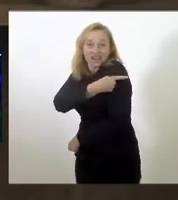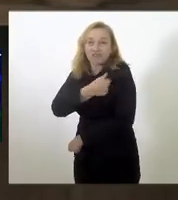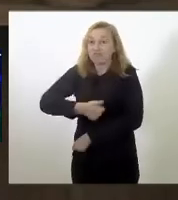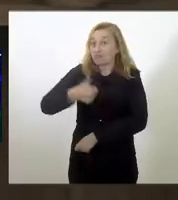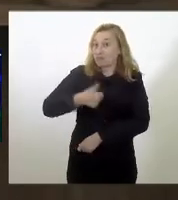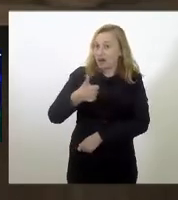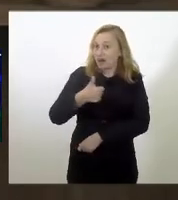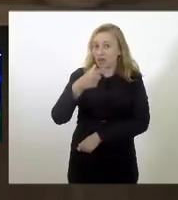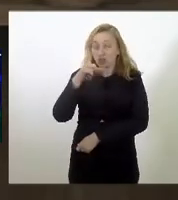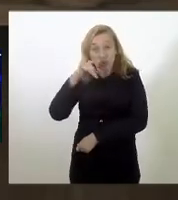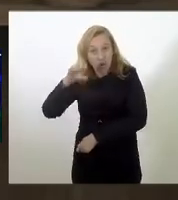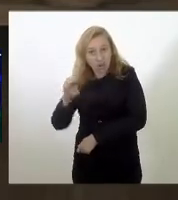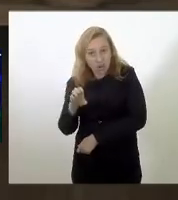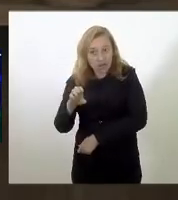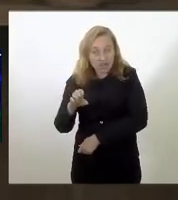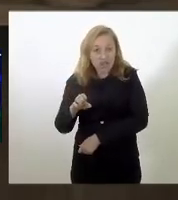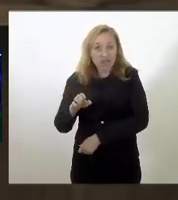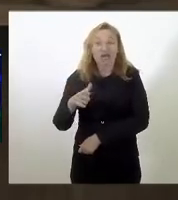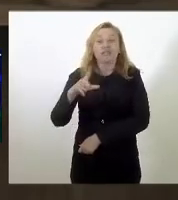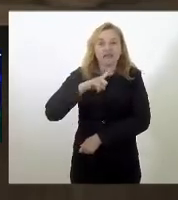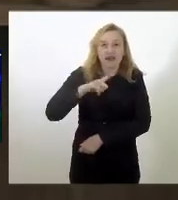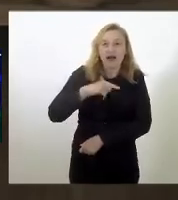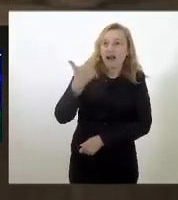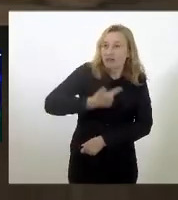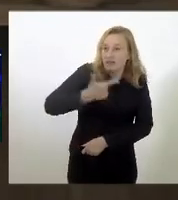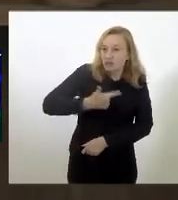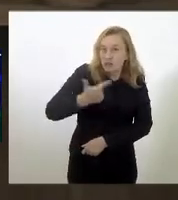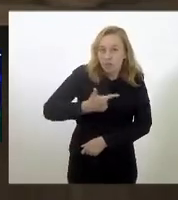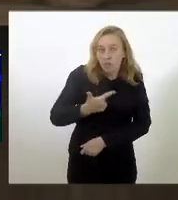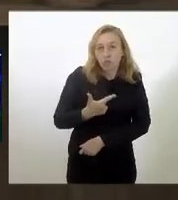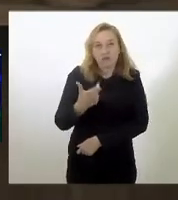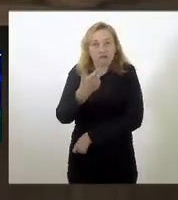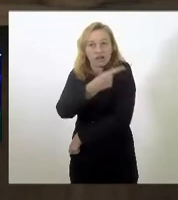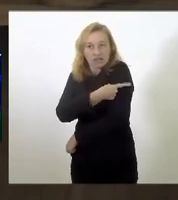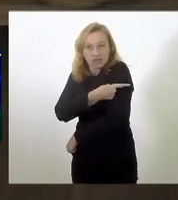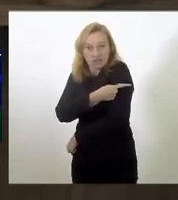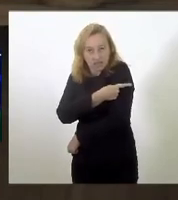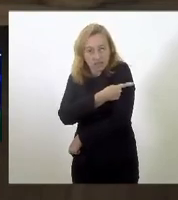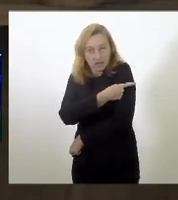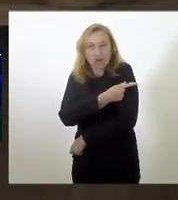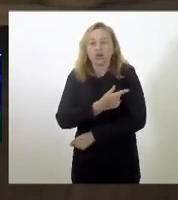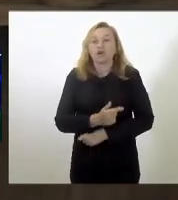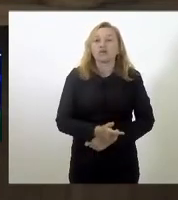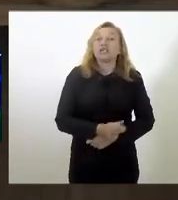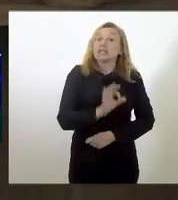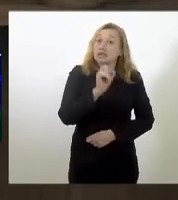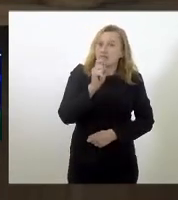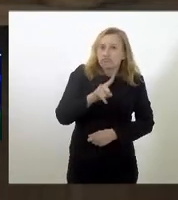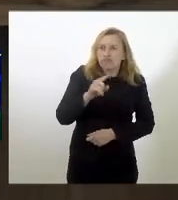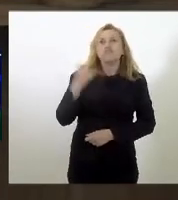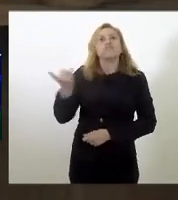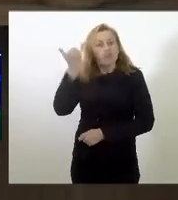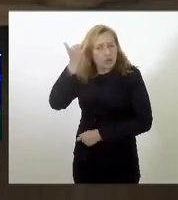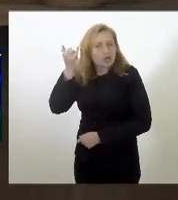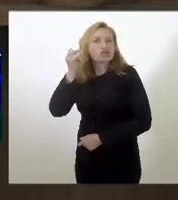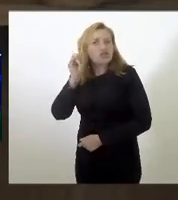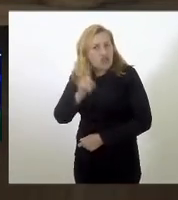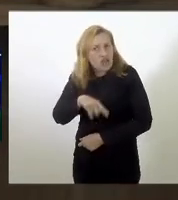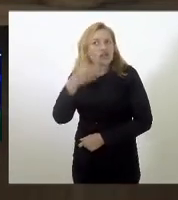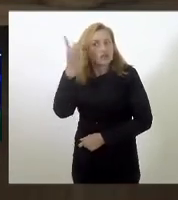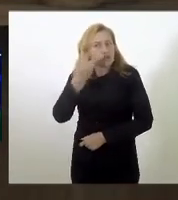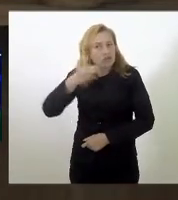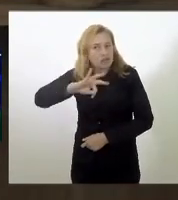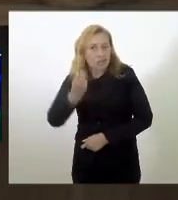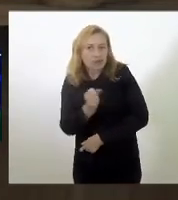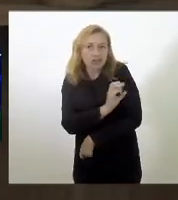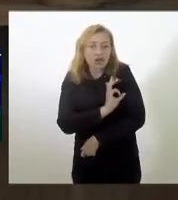dose, farão a segunda onda de vacinação para a segunda dose, e é importante, deputada Marta Rocha,